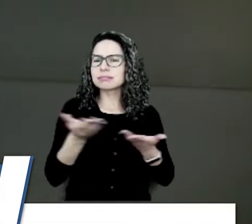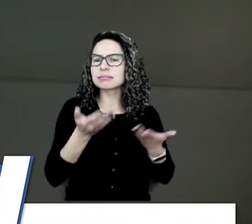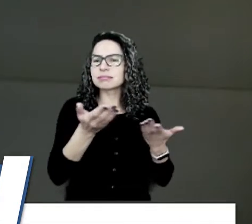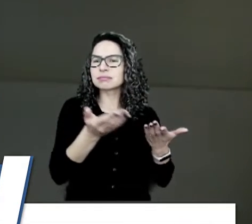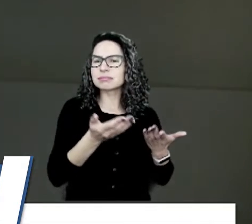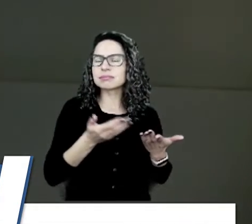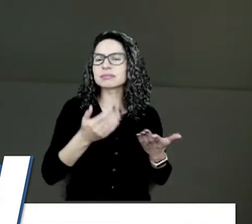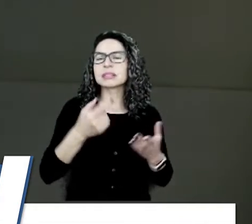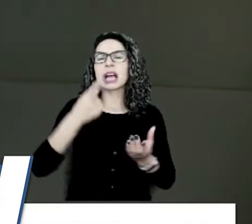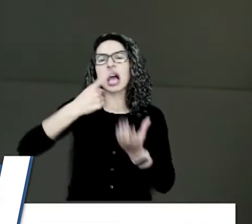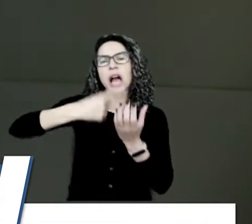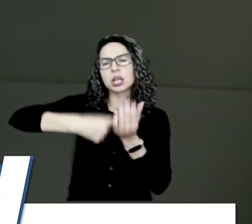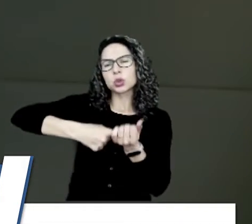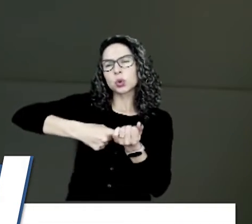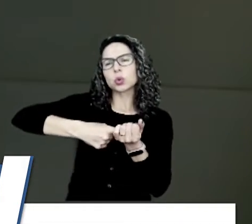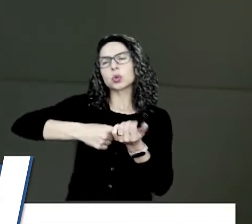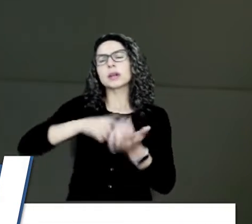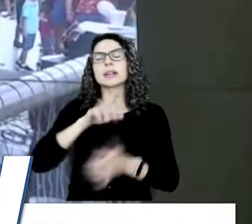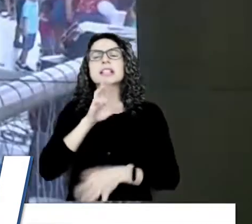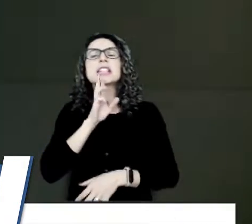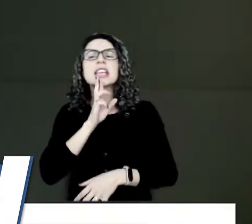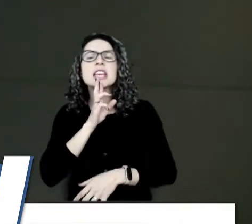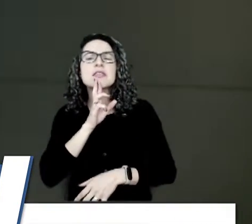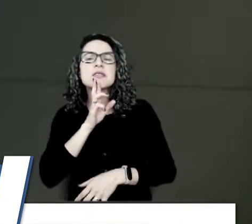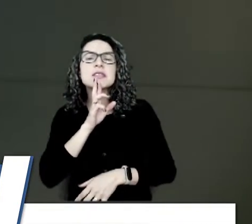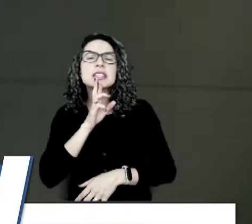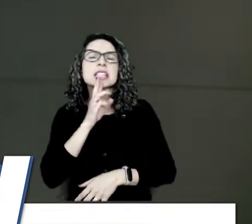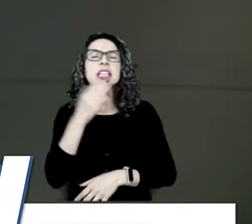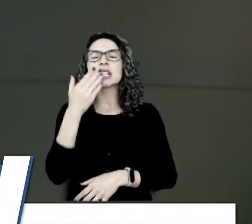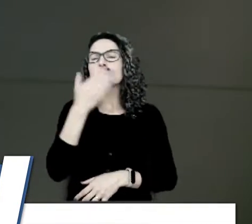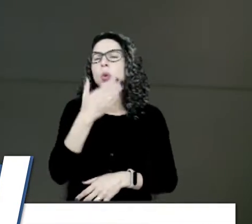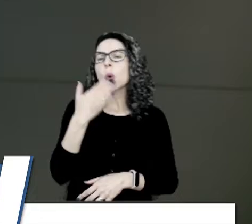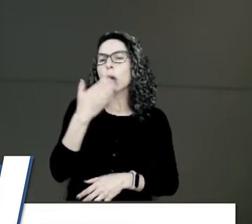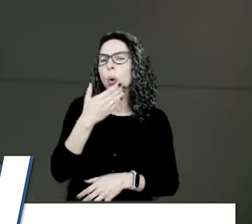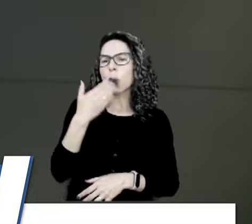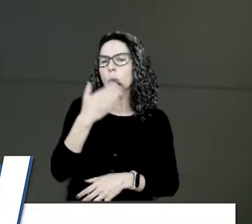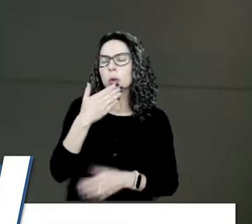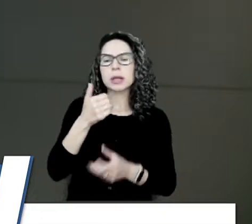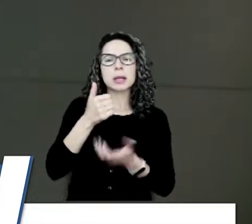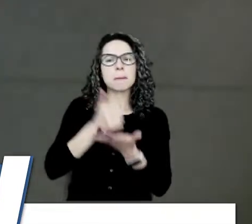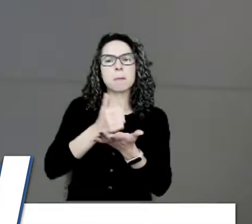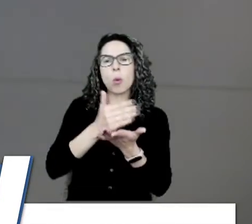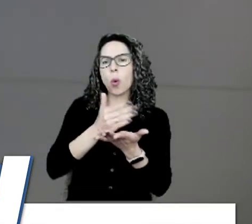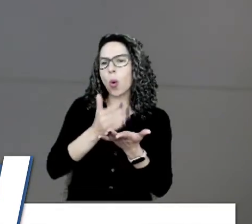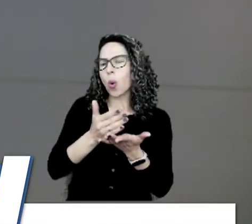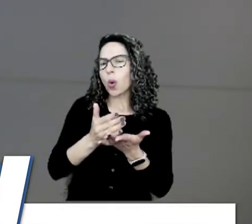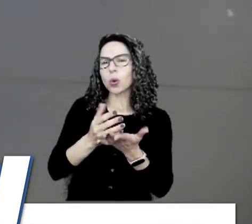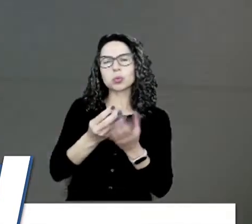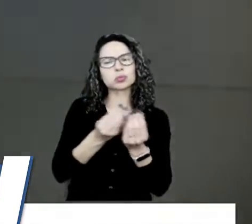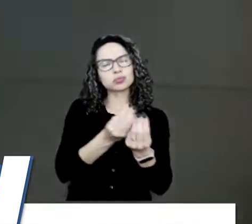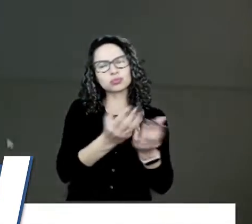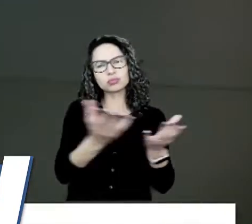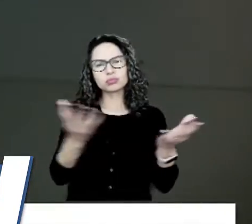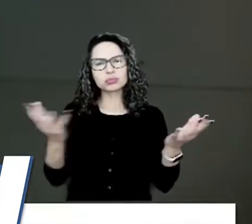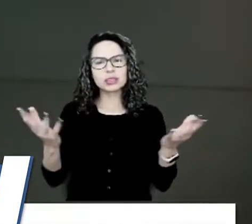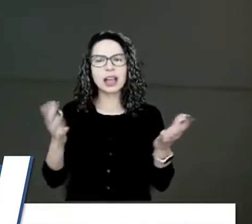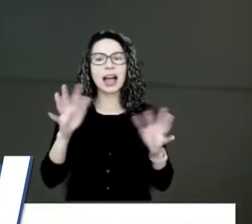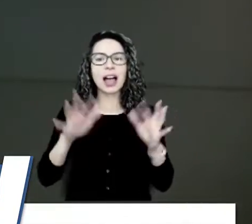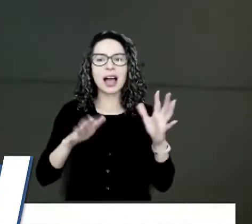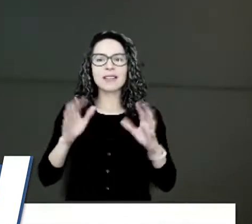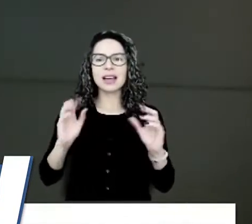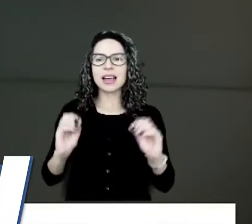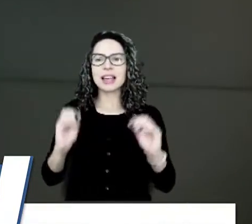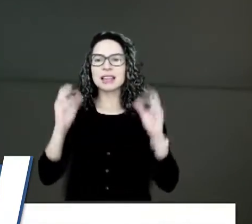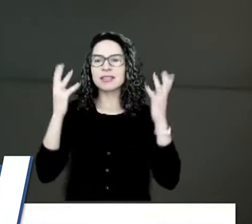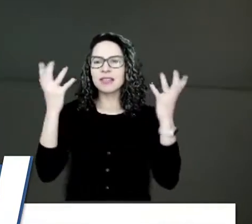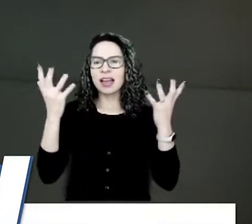cachorro quente, refrigerante, doces, bolos, algumas festas aí, por exemplo.